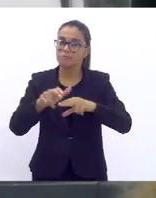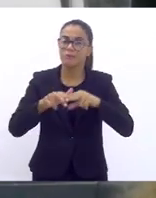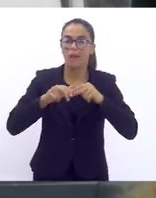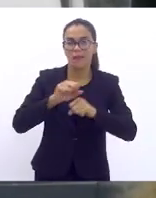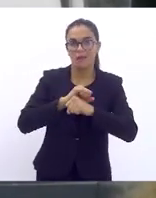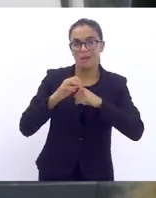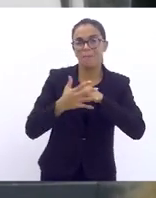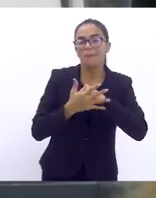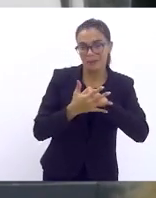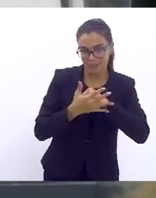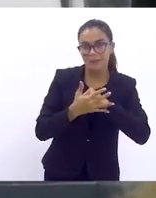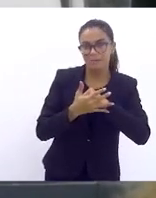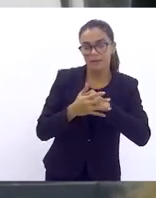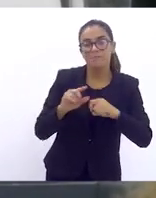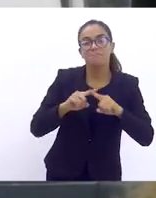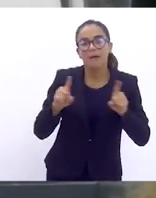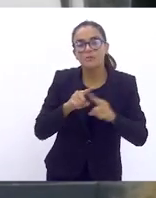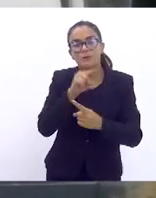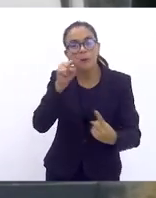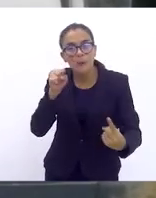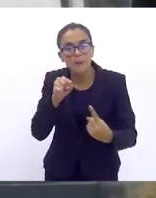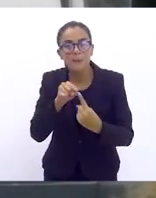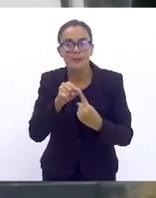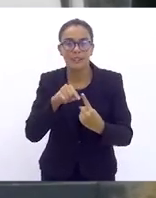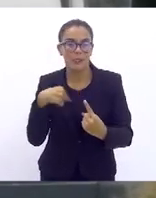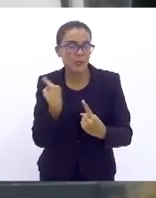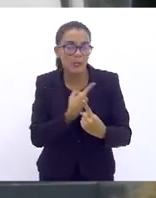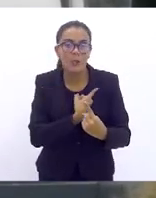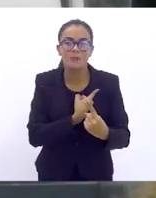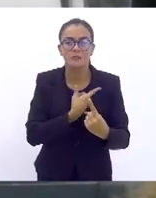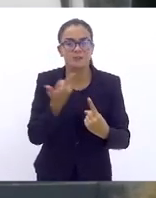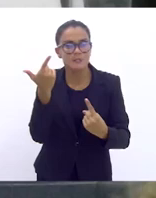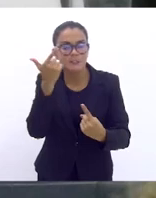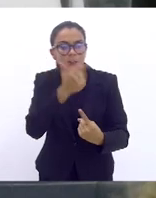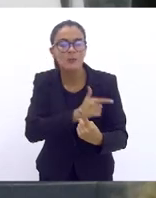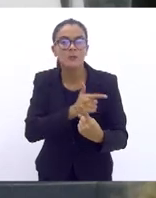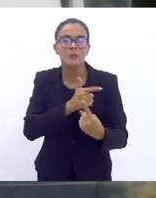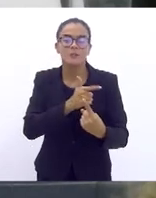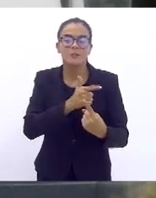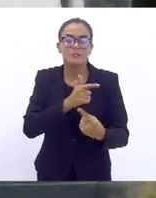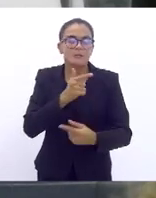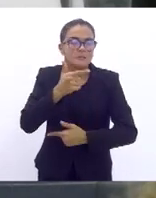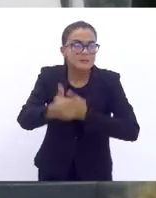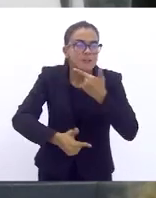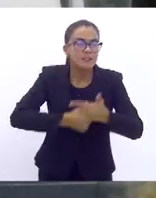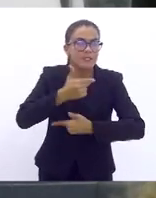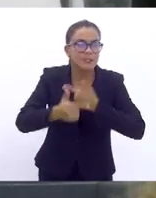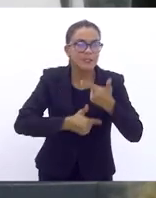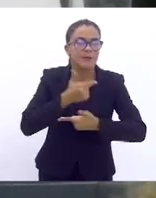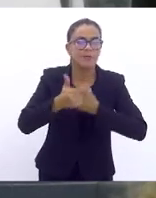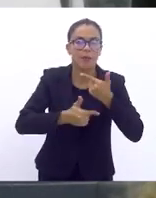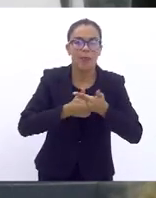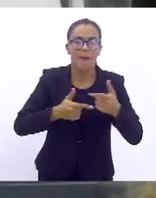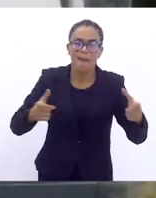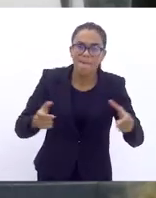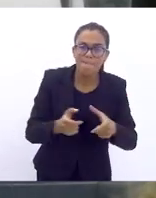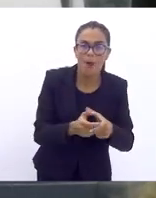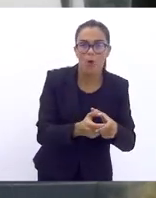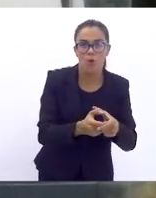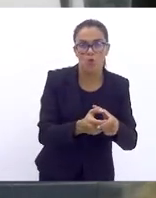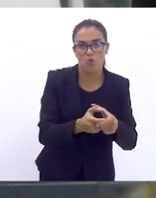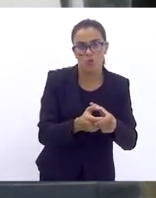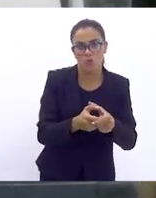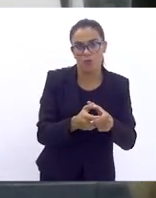né mas o objetivo é de que nós consigamos tirar se não a totalidade pelo menos boa parte